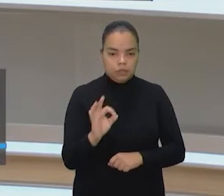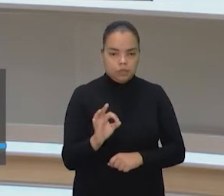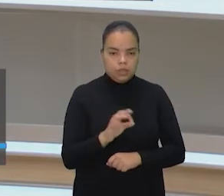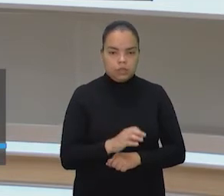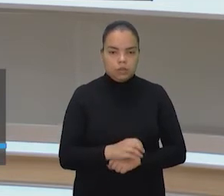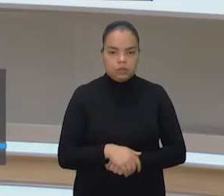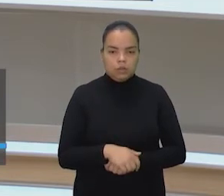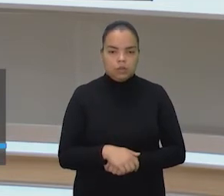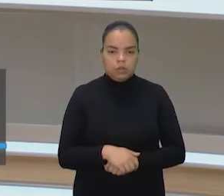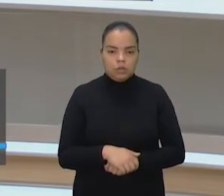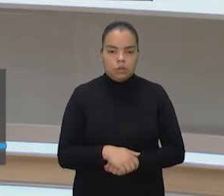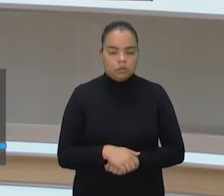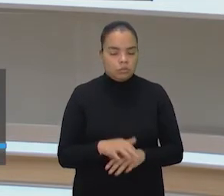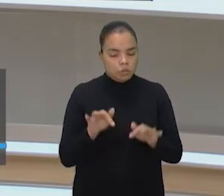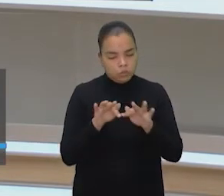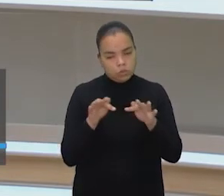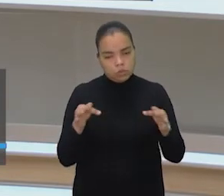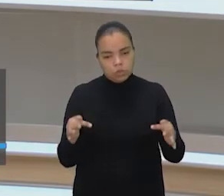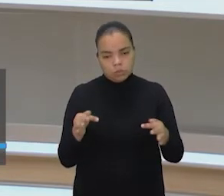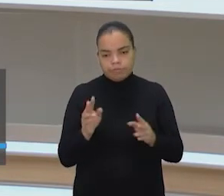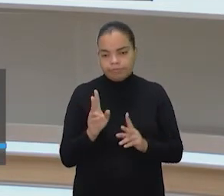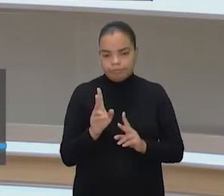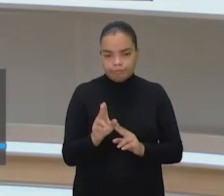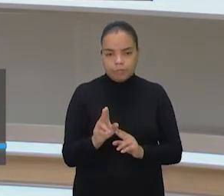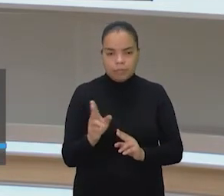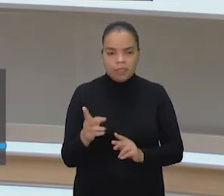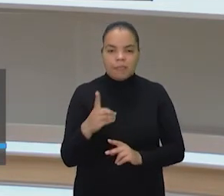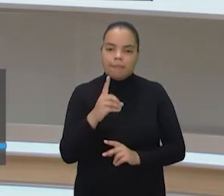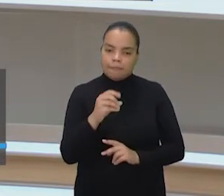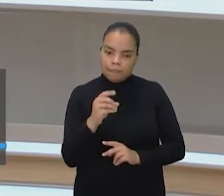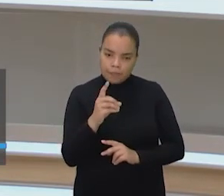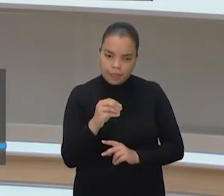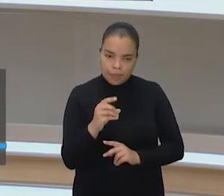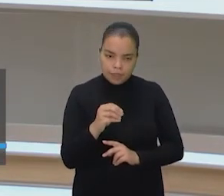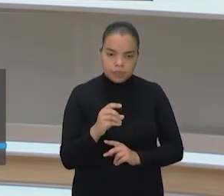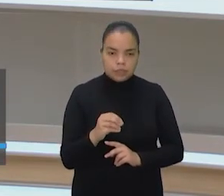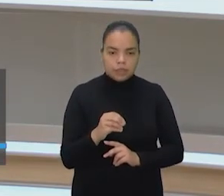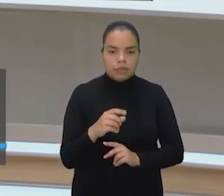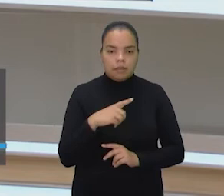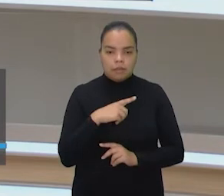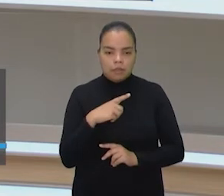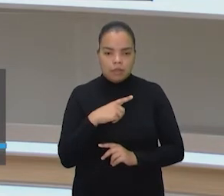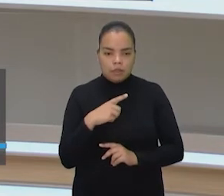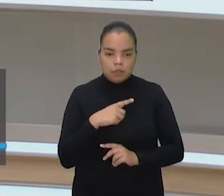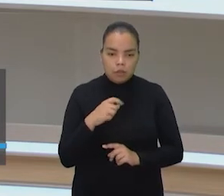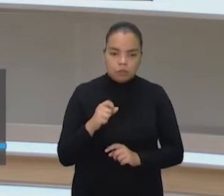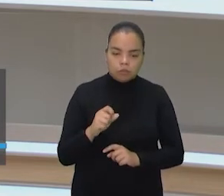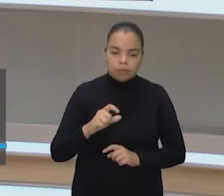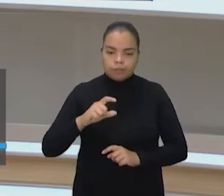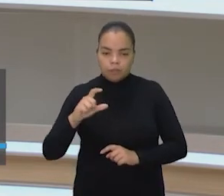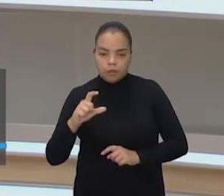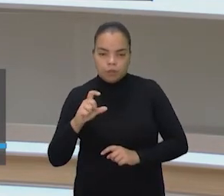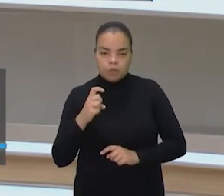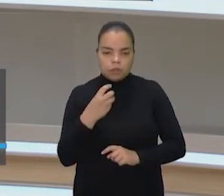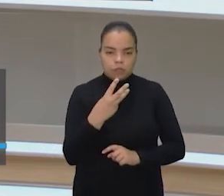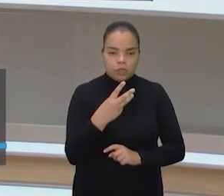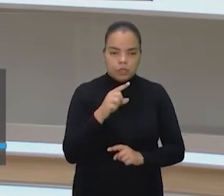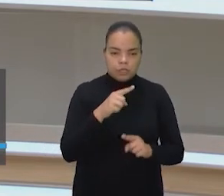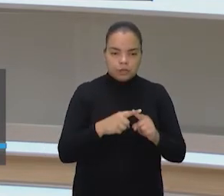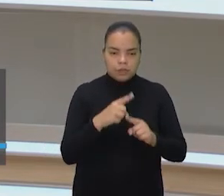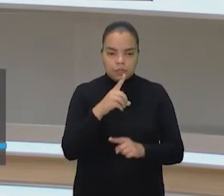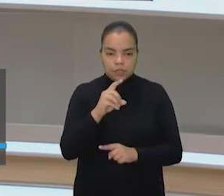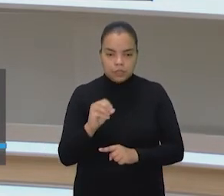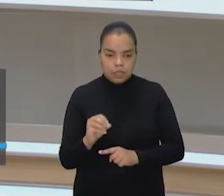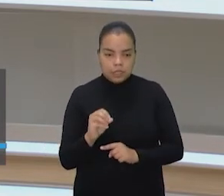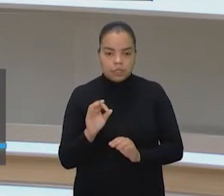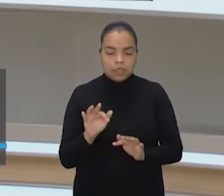No juros simples é assim. Se você tivesse ficado 10 meses, você ia ter um aumento de 30%. 3% vezes 10. No